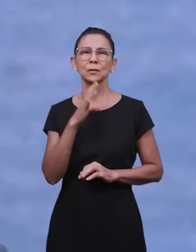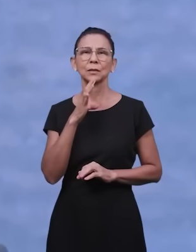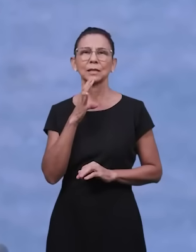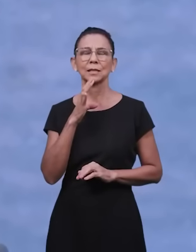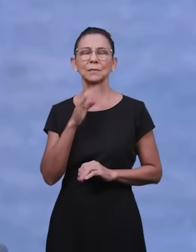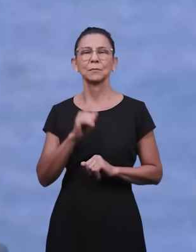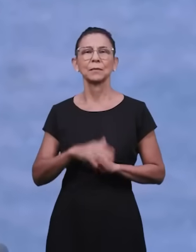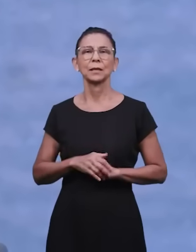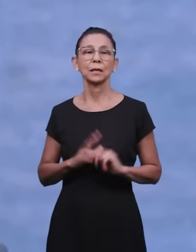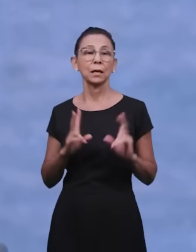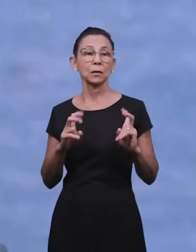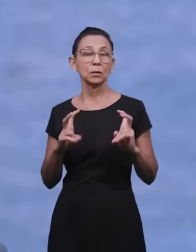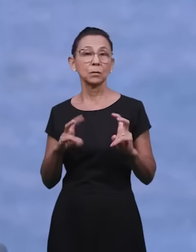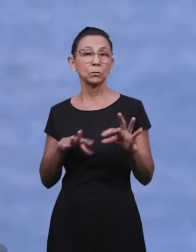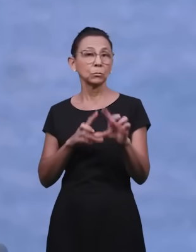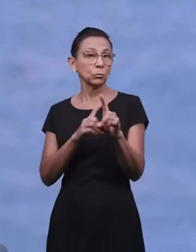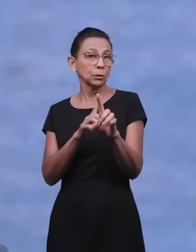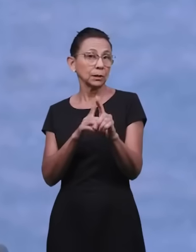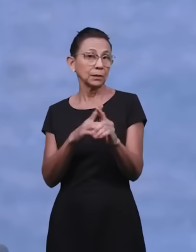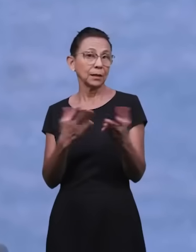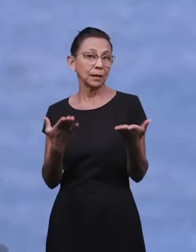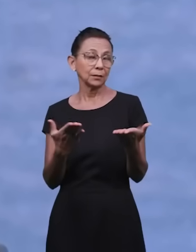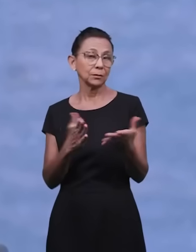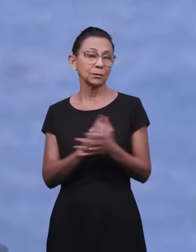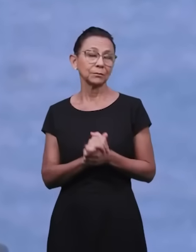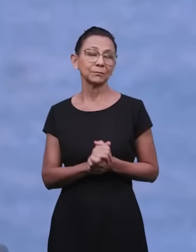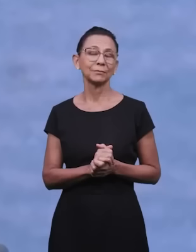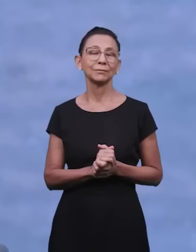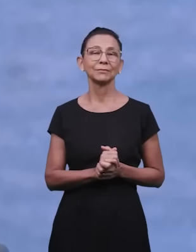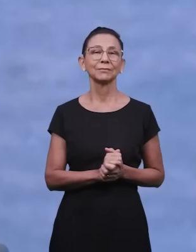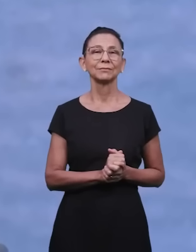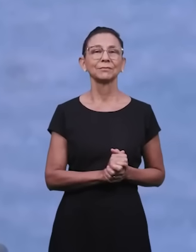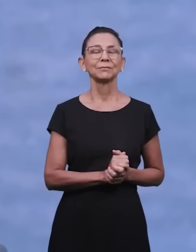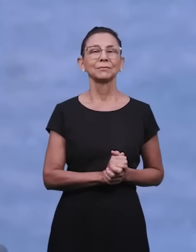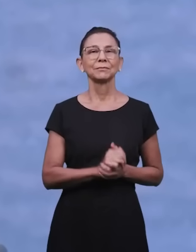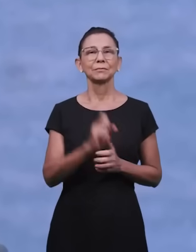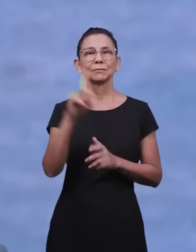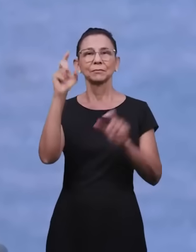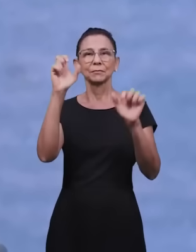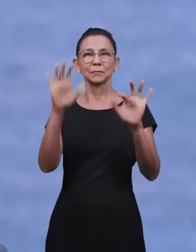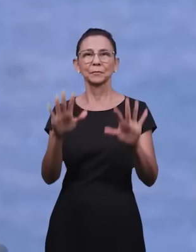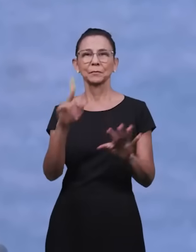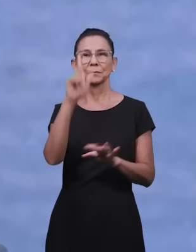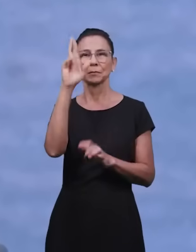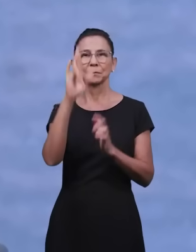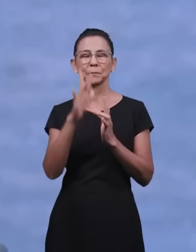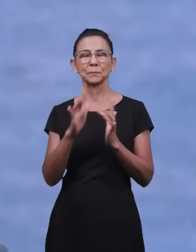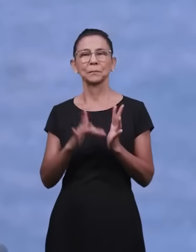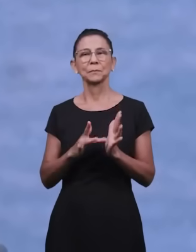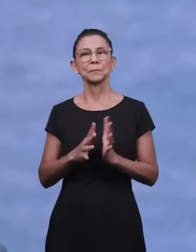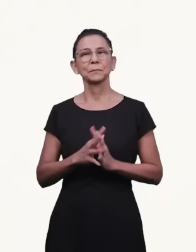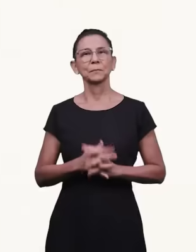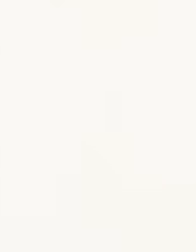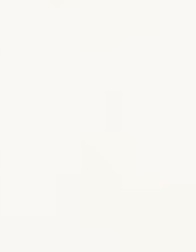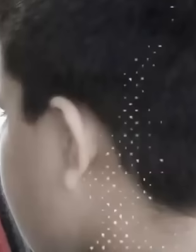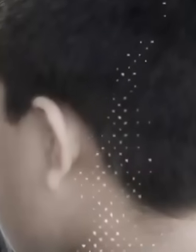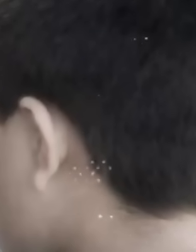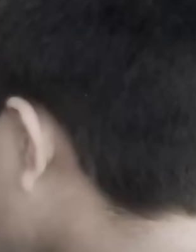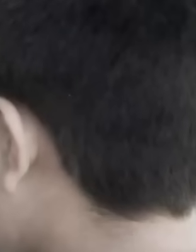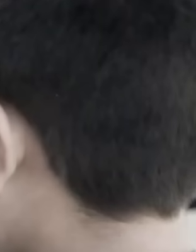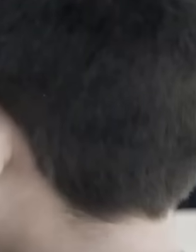sobre os assuntos doutrinários e os assuntos do dia a dia direcionados para o jovem. Deus abençoe a todos. A paz do Senhor Jesus.